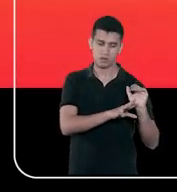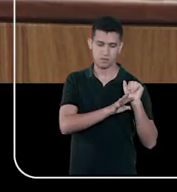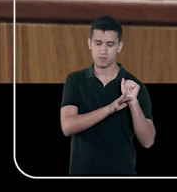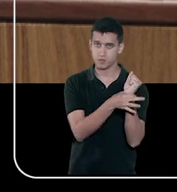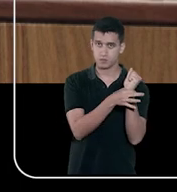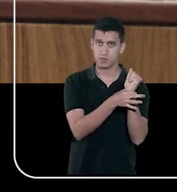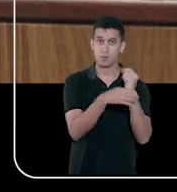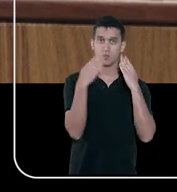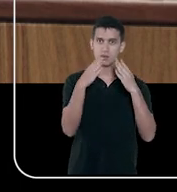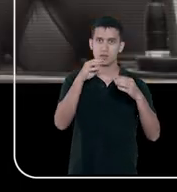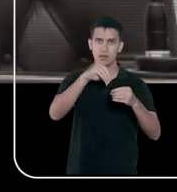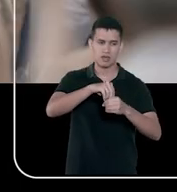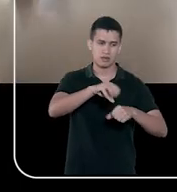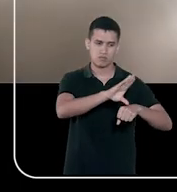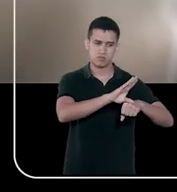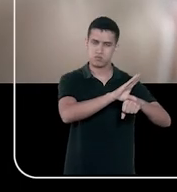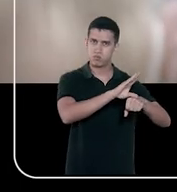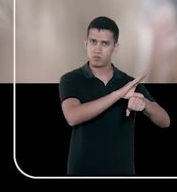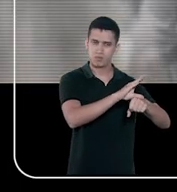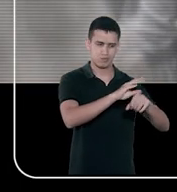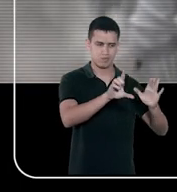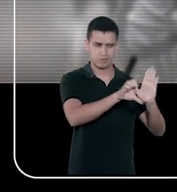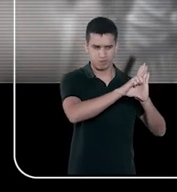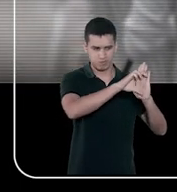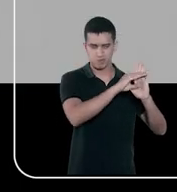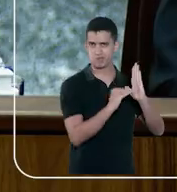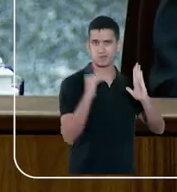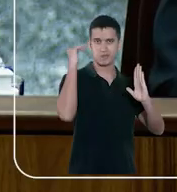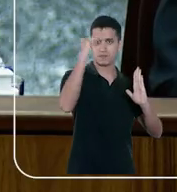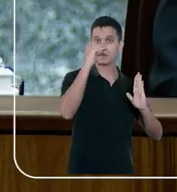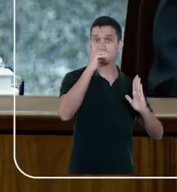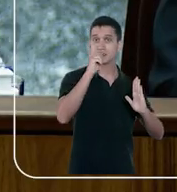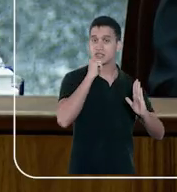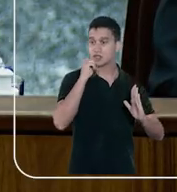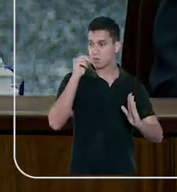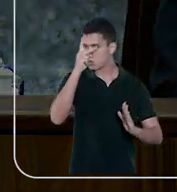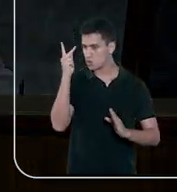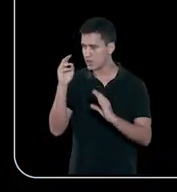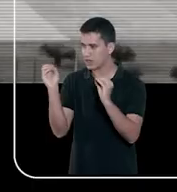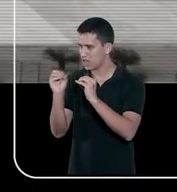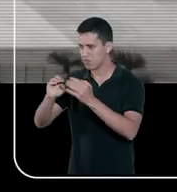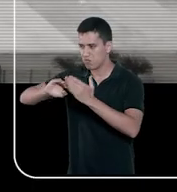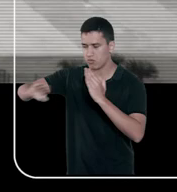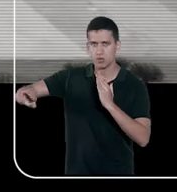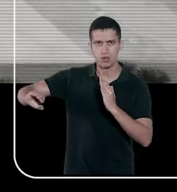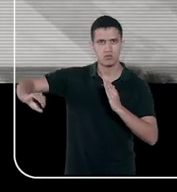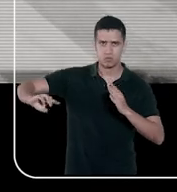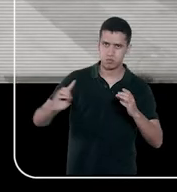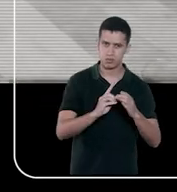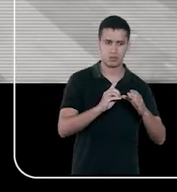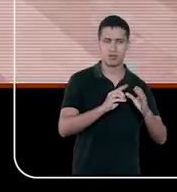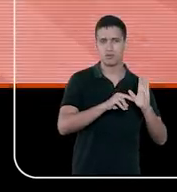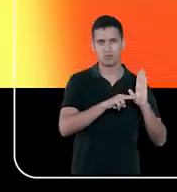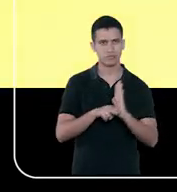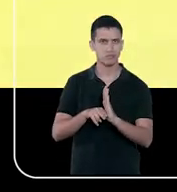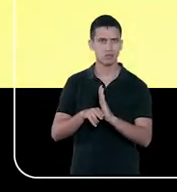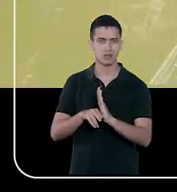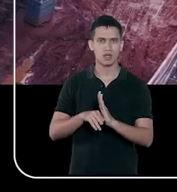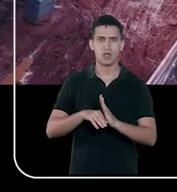garantias postas na Lei Maior, sem exclusão de nenhum cidadão. Em cada decisão do